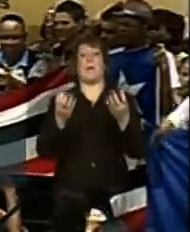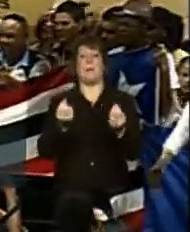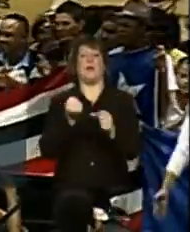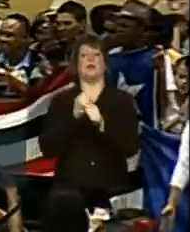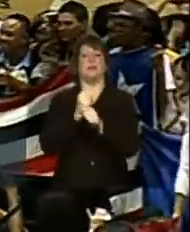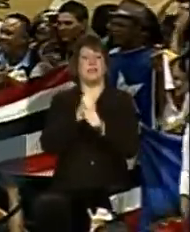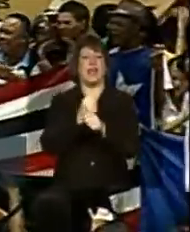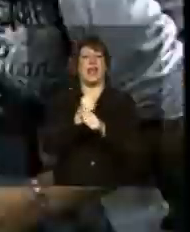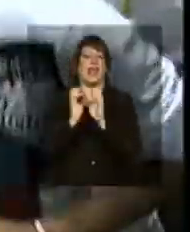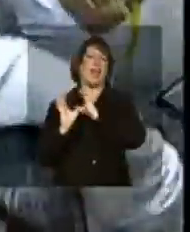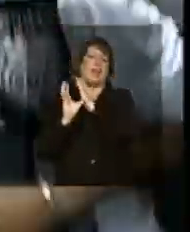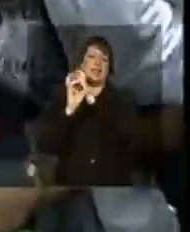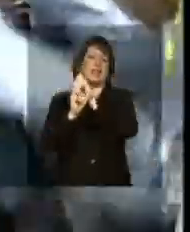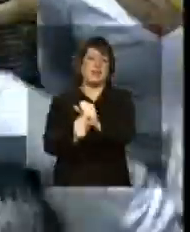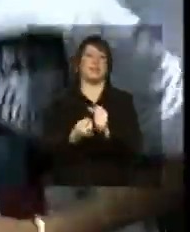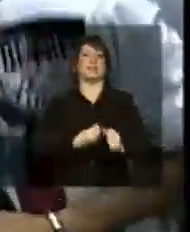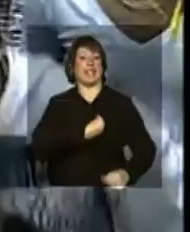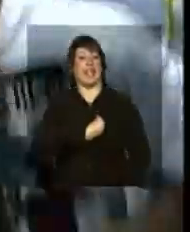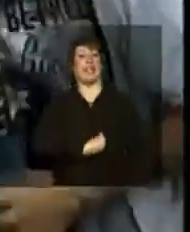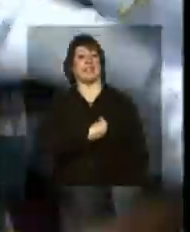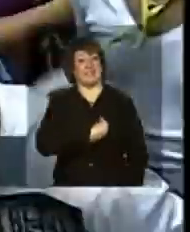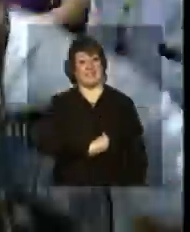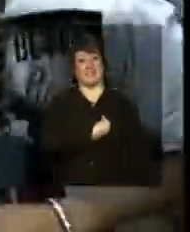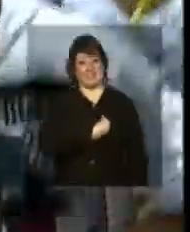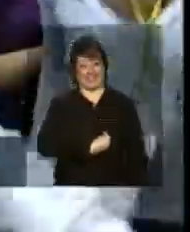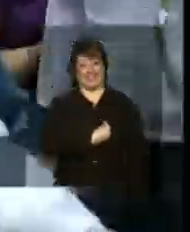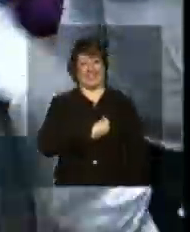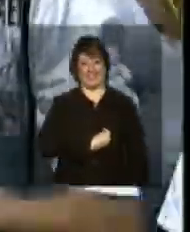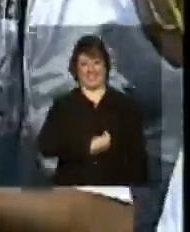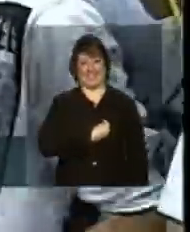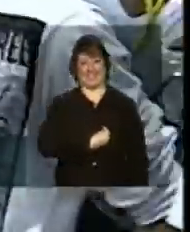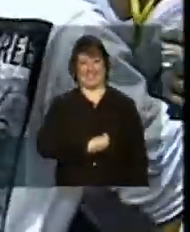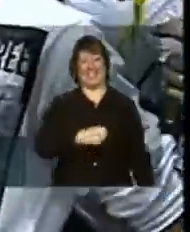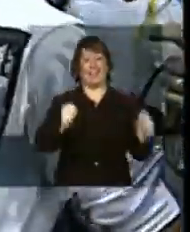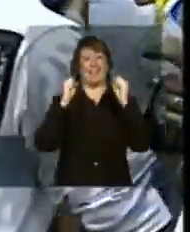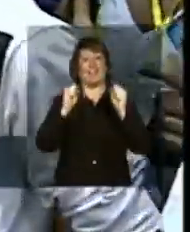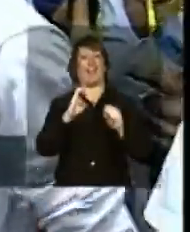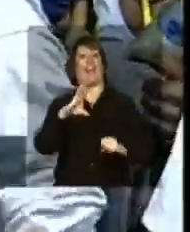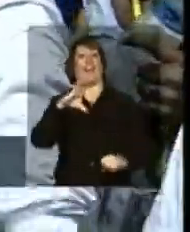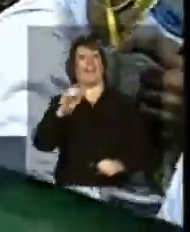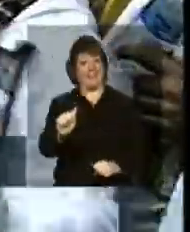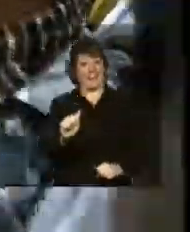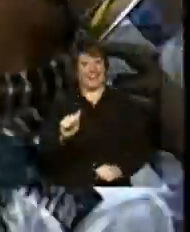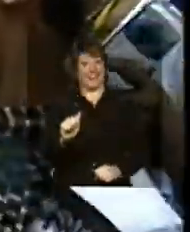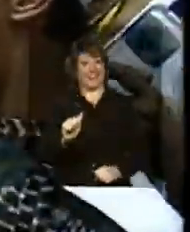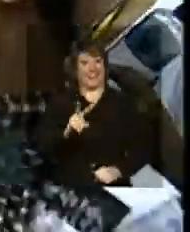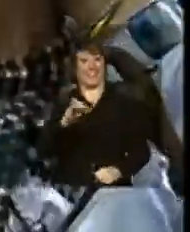felicidades, muitos anos de vida.